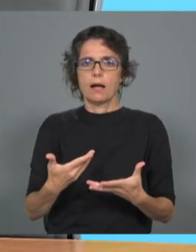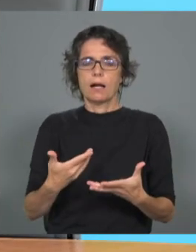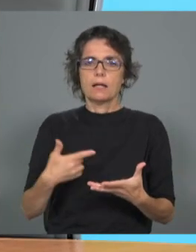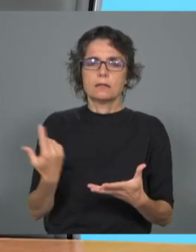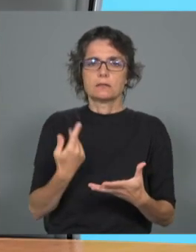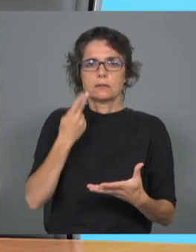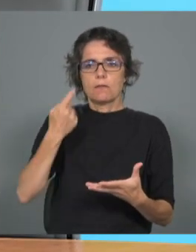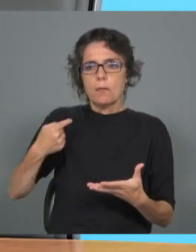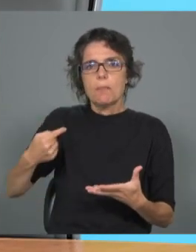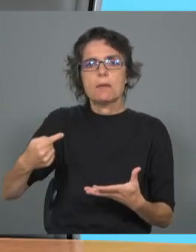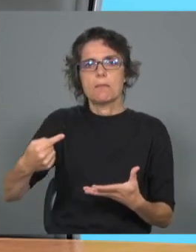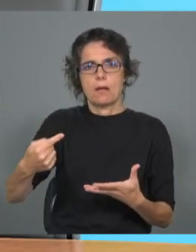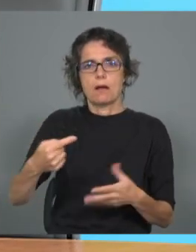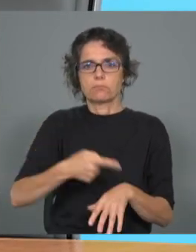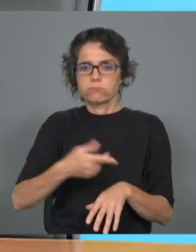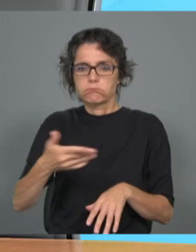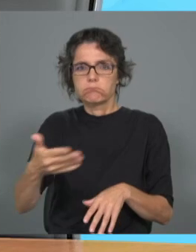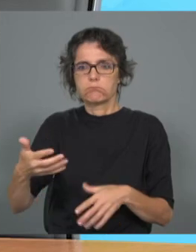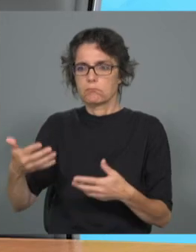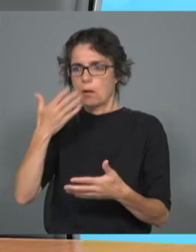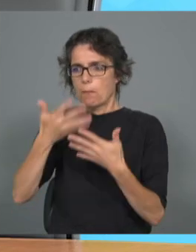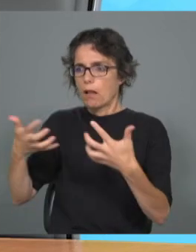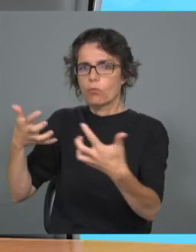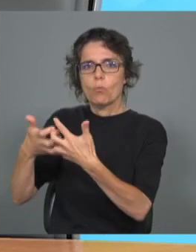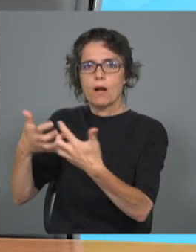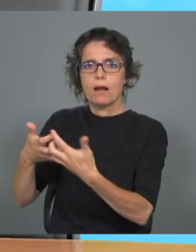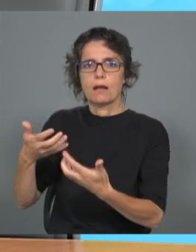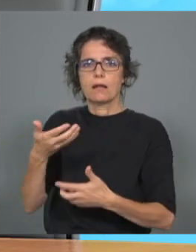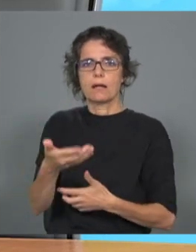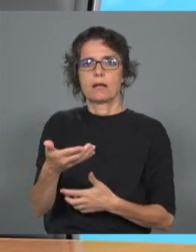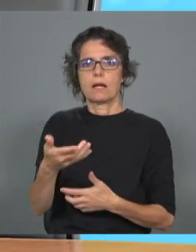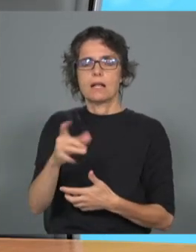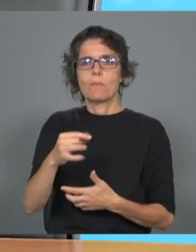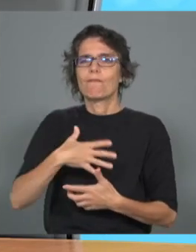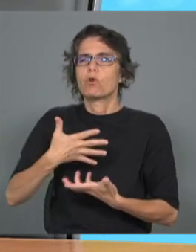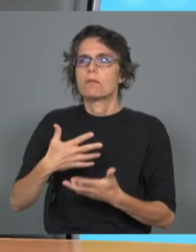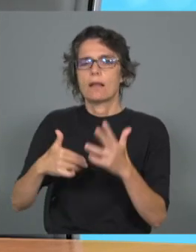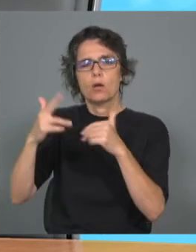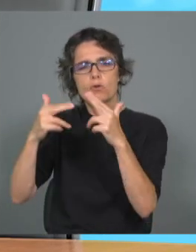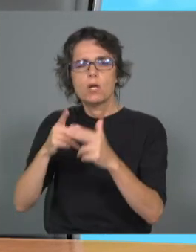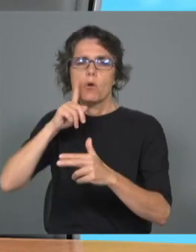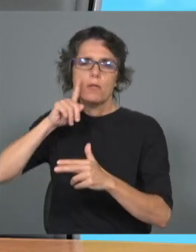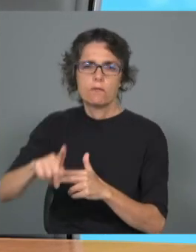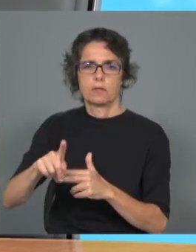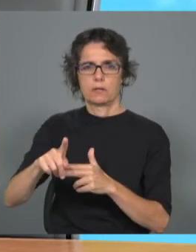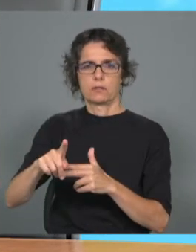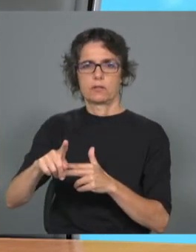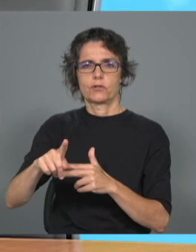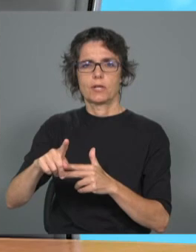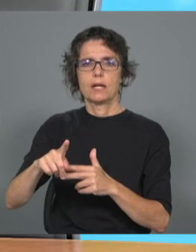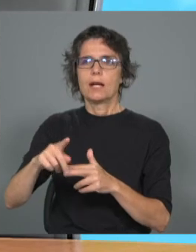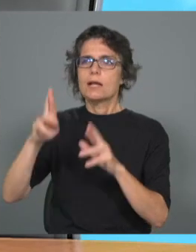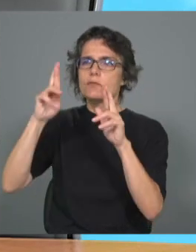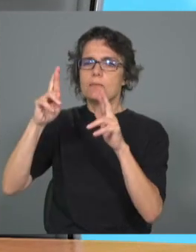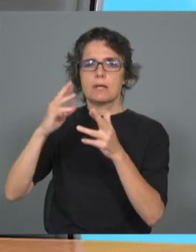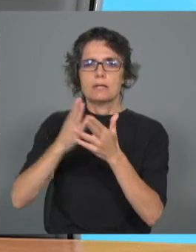viver este tempo de guerra, também já se fala em reconstrução. É preciso reconstruir, é preciso não perder a